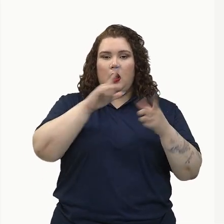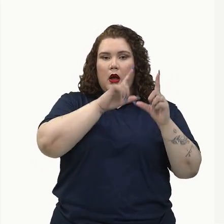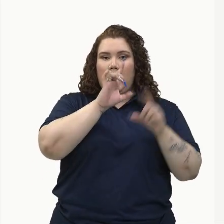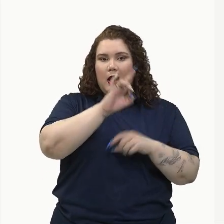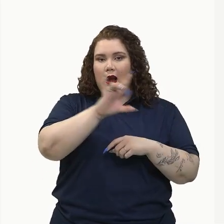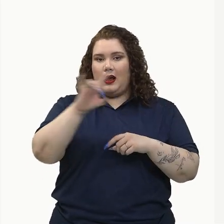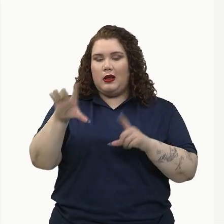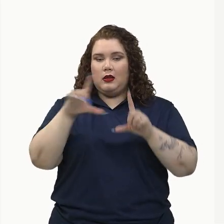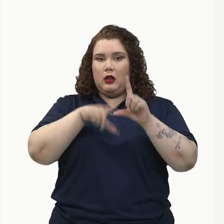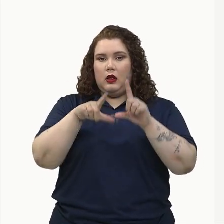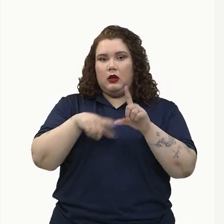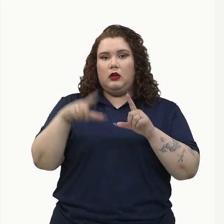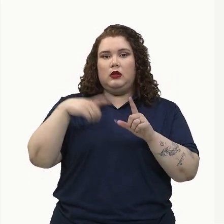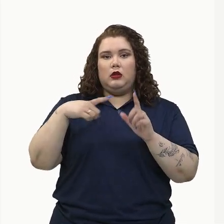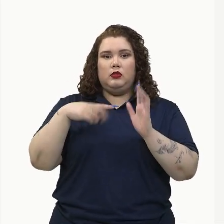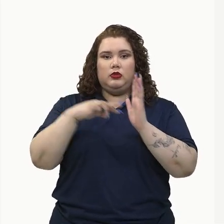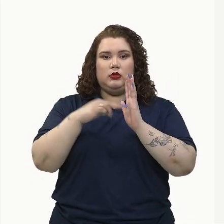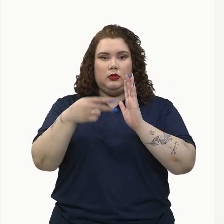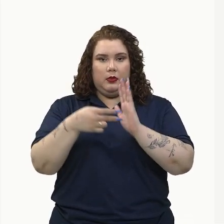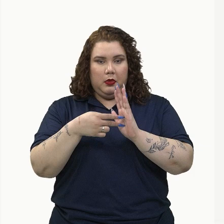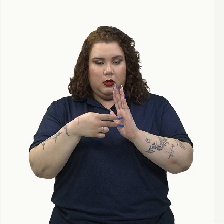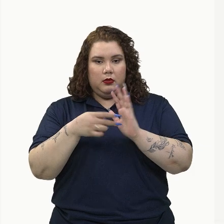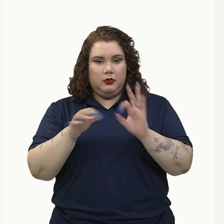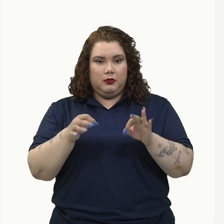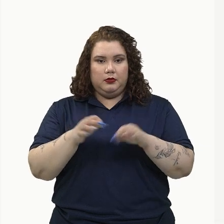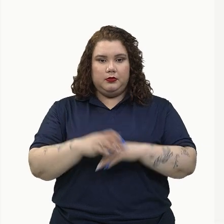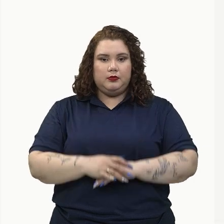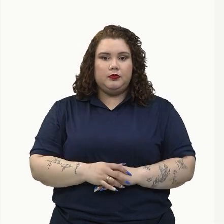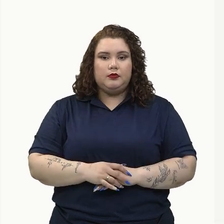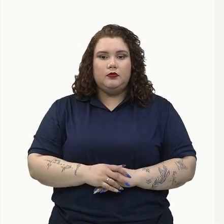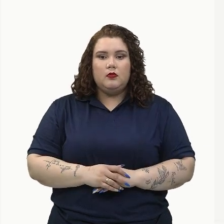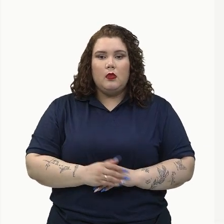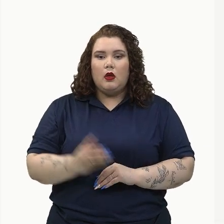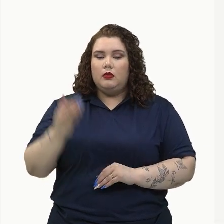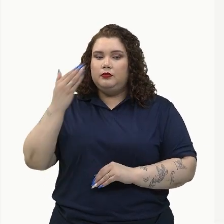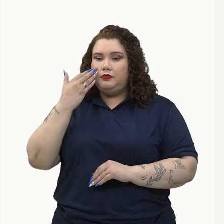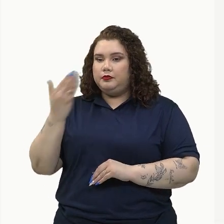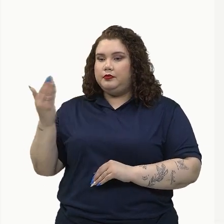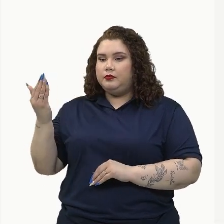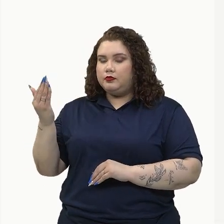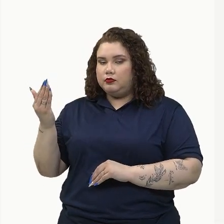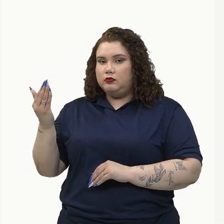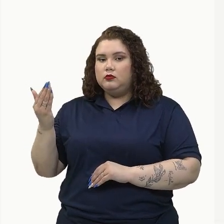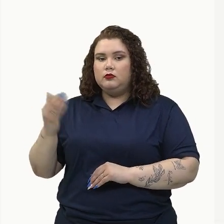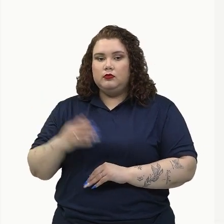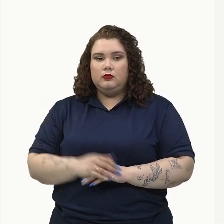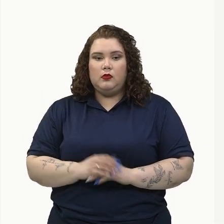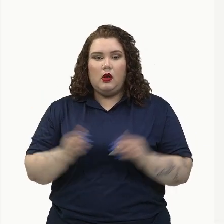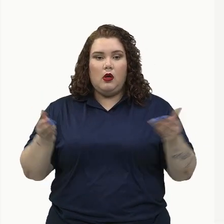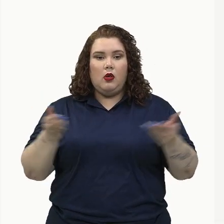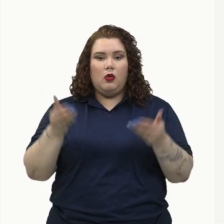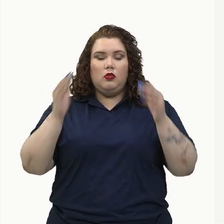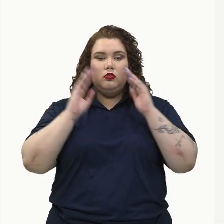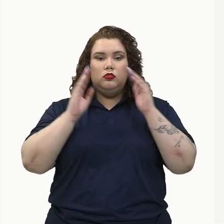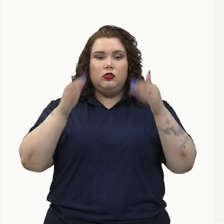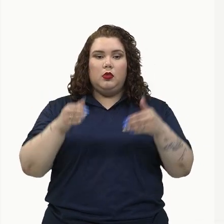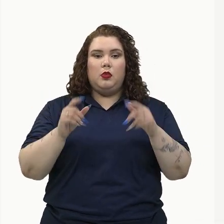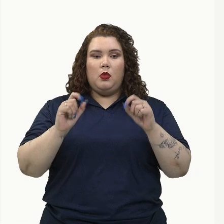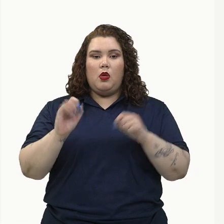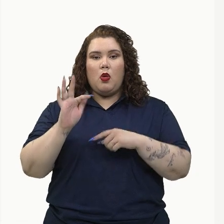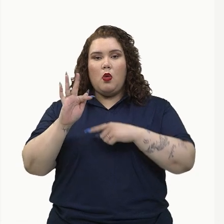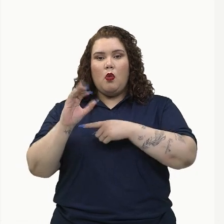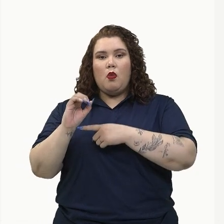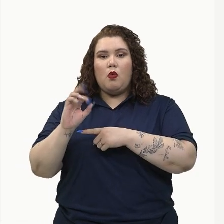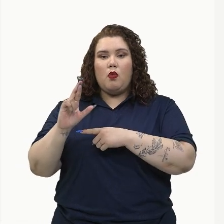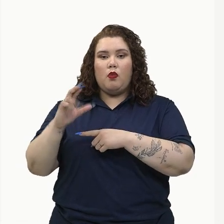equação. E aí, pessoal, aqui está, olha só, vamos falar sobre a força contra a eletromotriz,